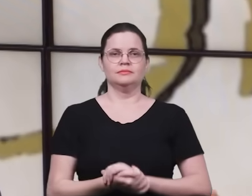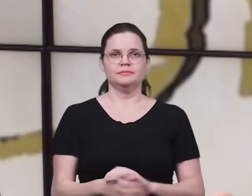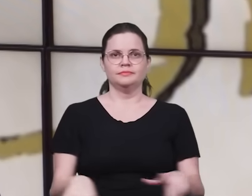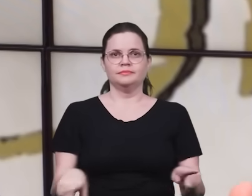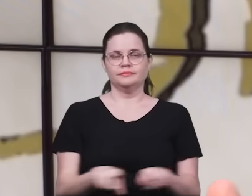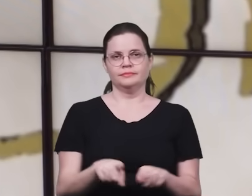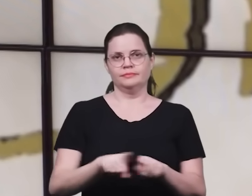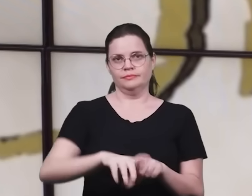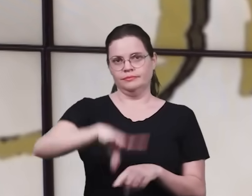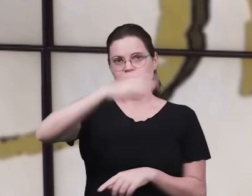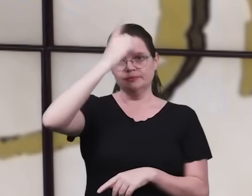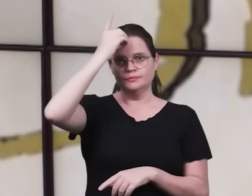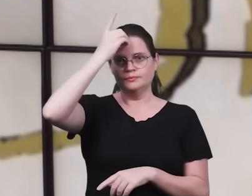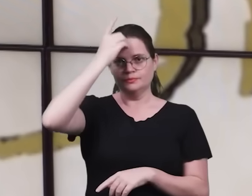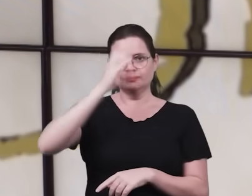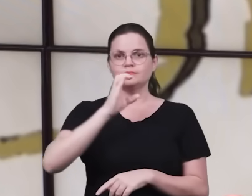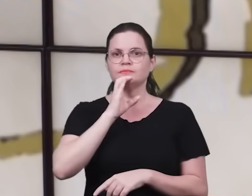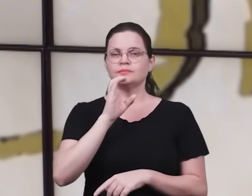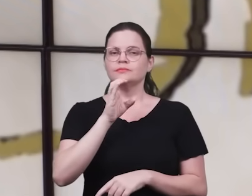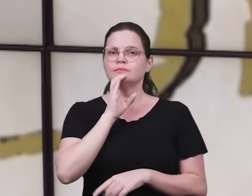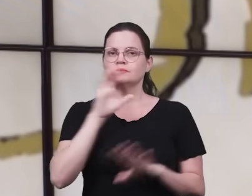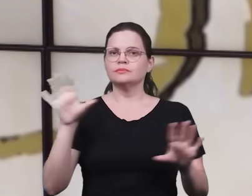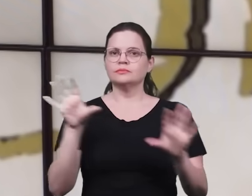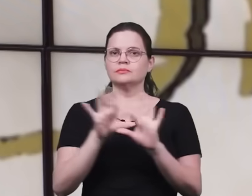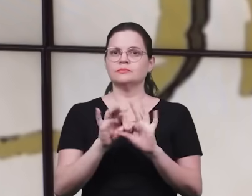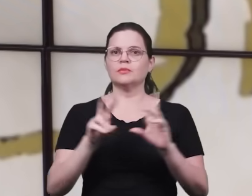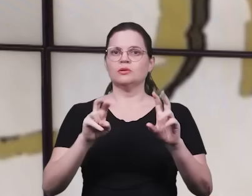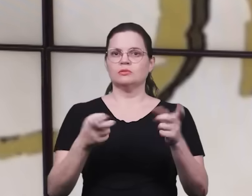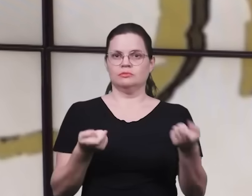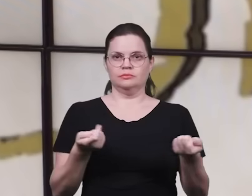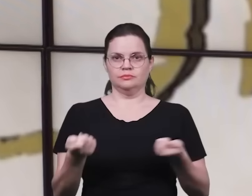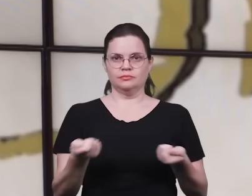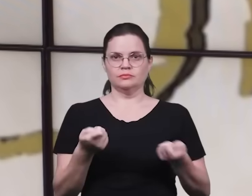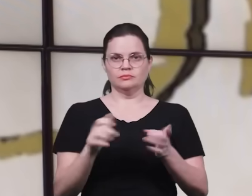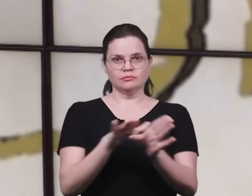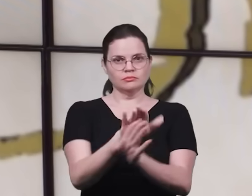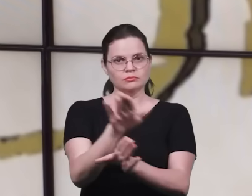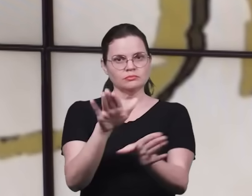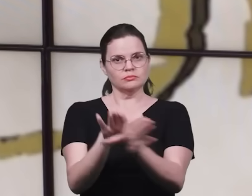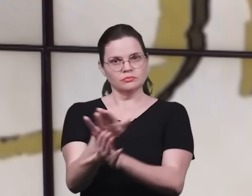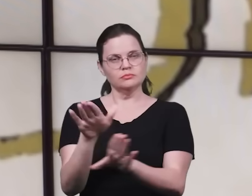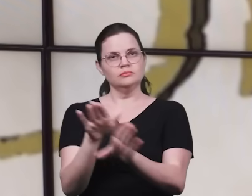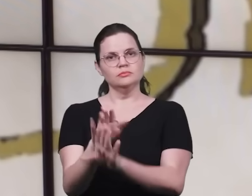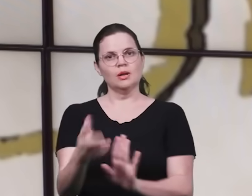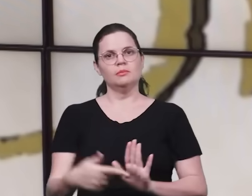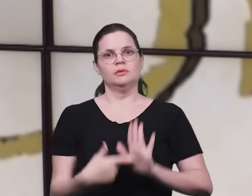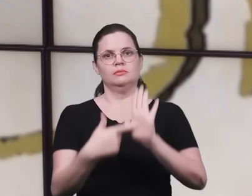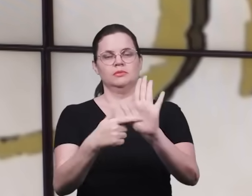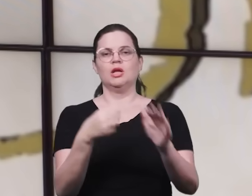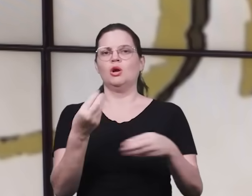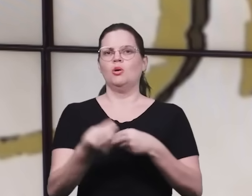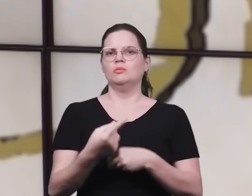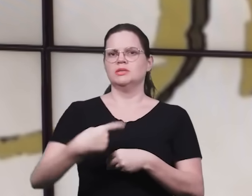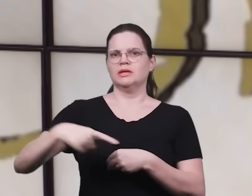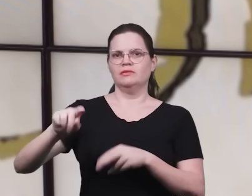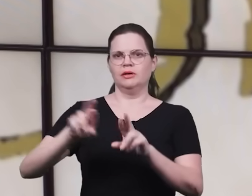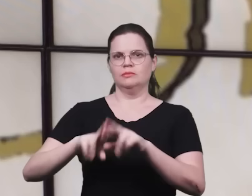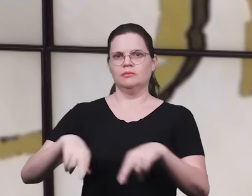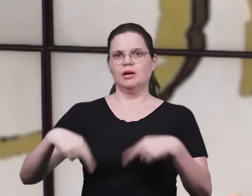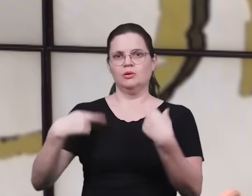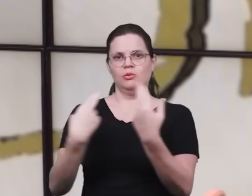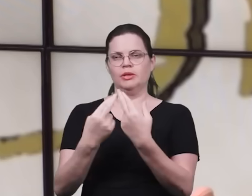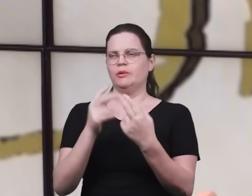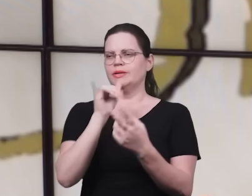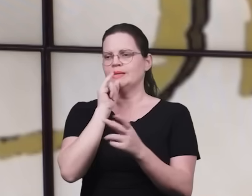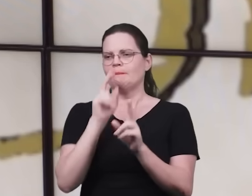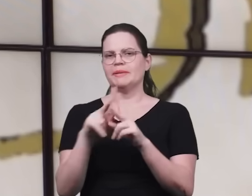está muito ligado ao governo, à direção. Quando você vai numa reunião de presbitério,